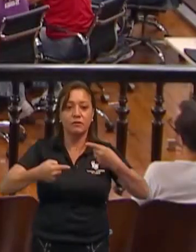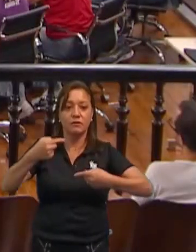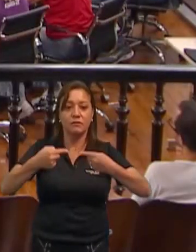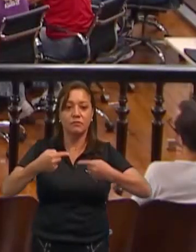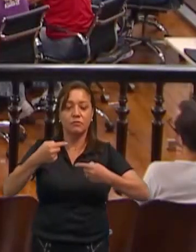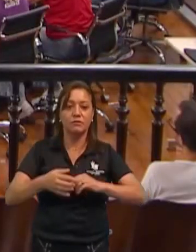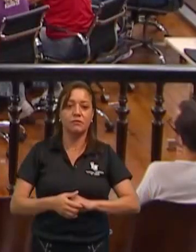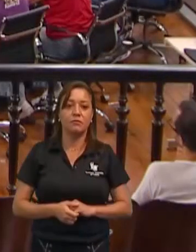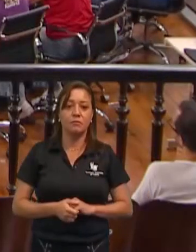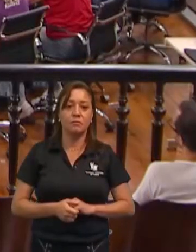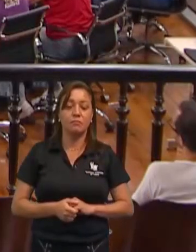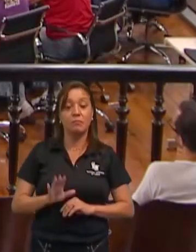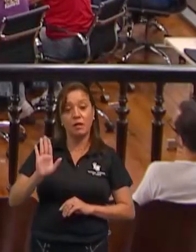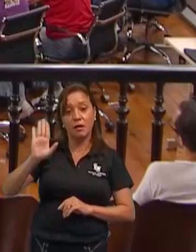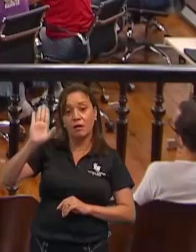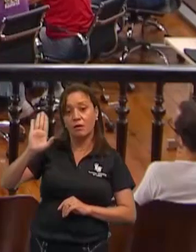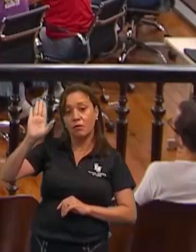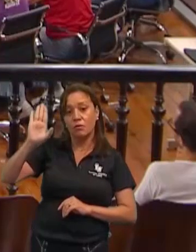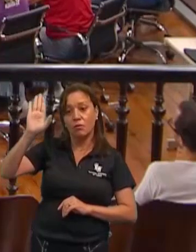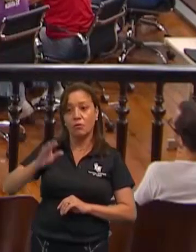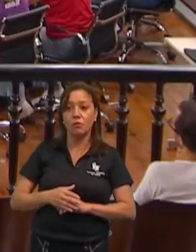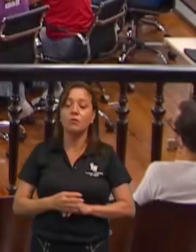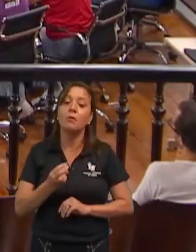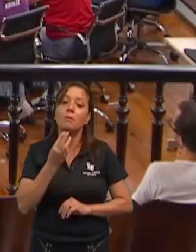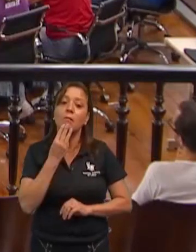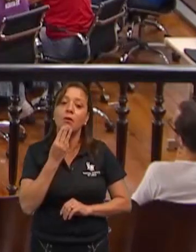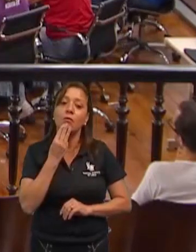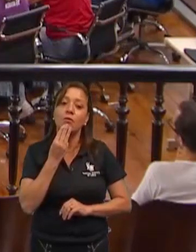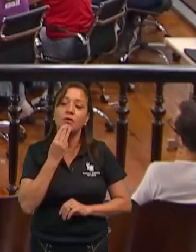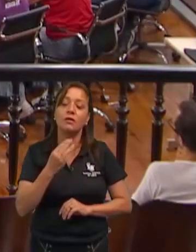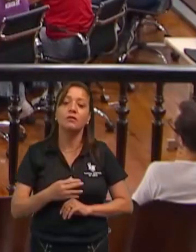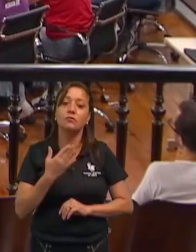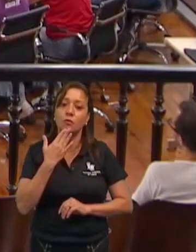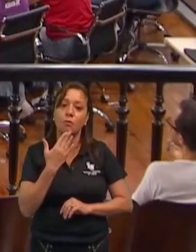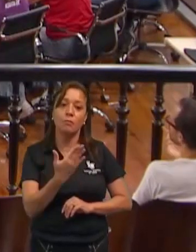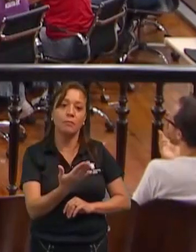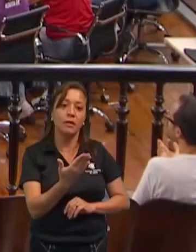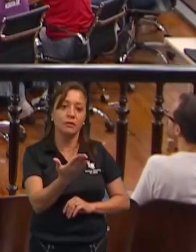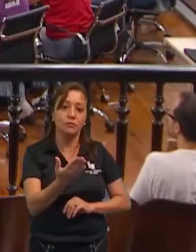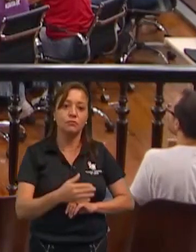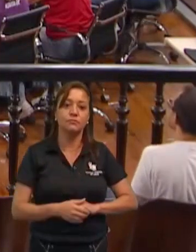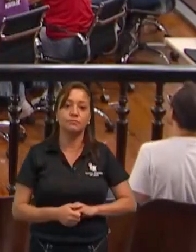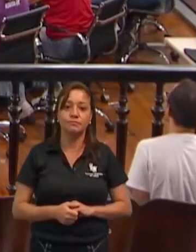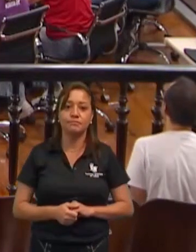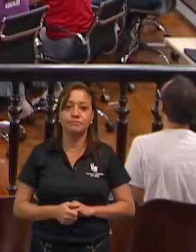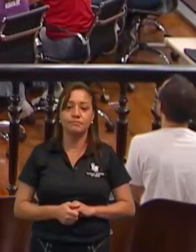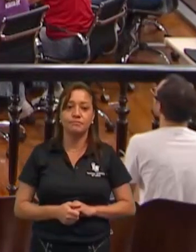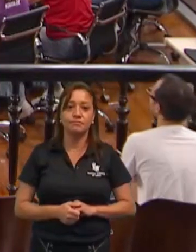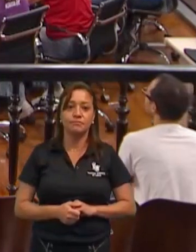ordem. Pela ordem, vereador Maurício Delgado. Peço uso da palavra. Com a palavra, vereador Maurício Delgado.